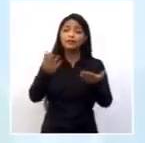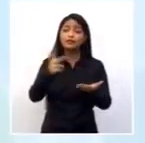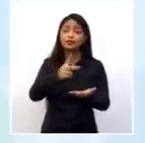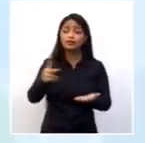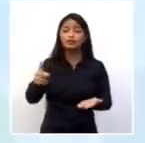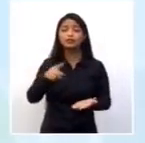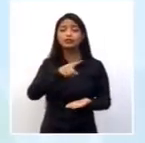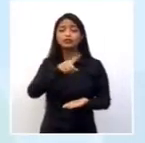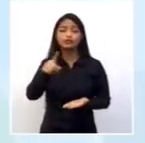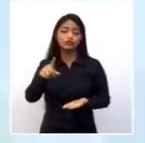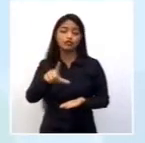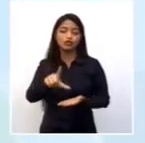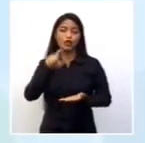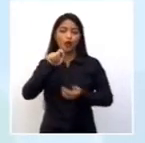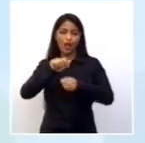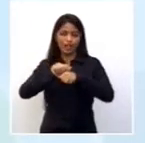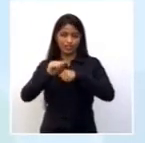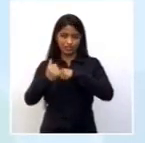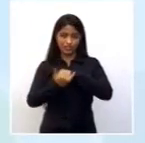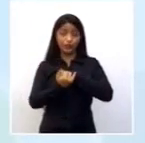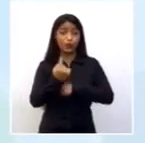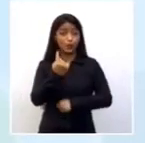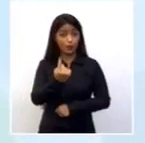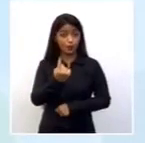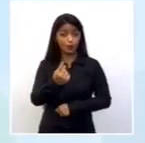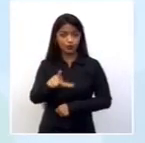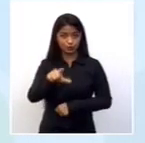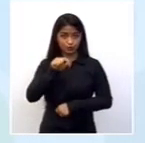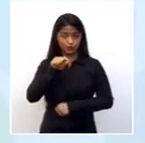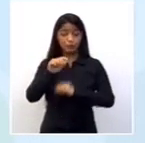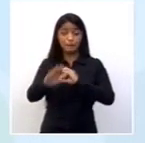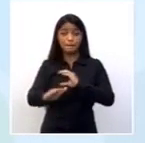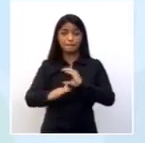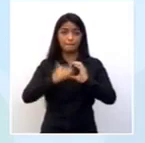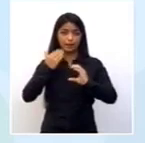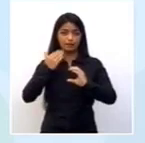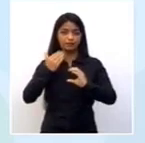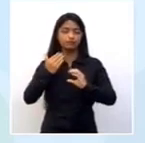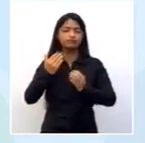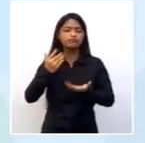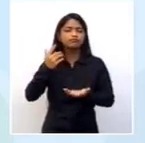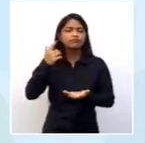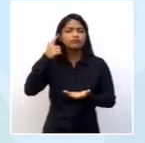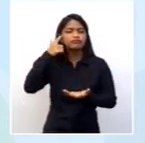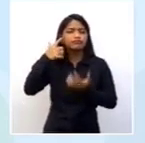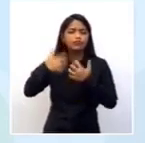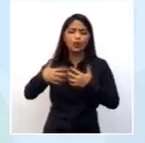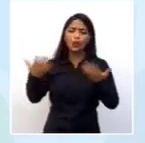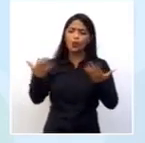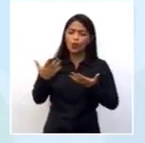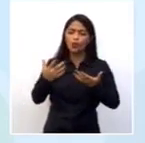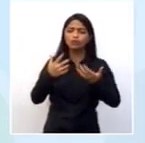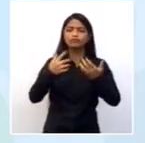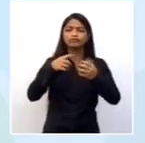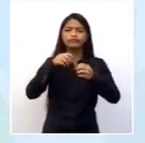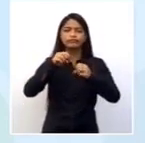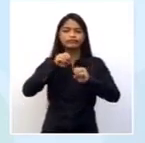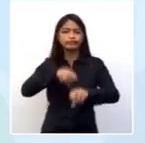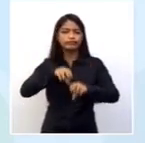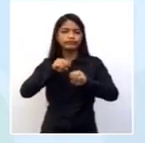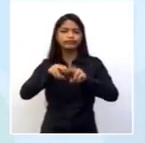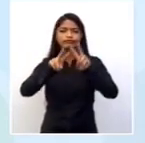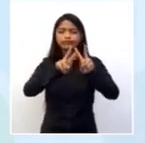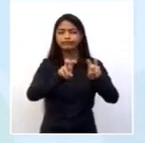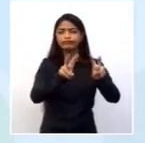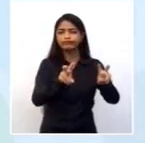expressões utilizando um adjetivo no chat, pensando em todos esses elementos que foram tratados na nossa